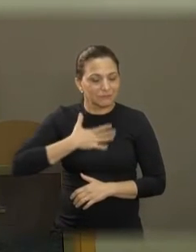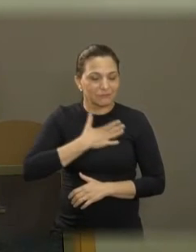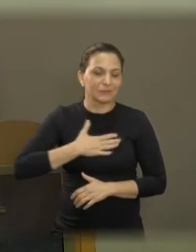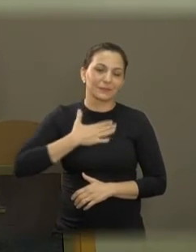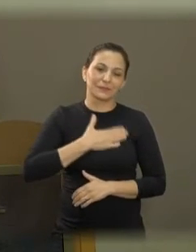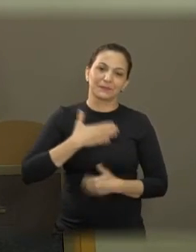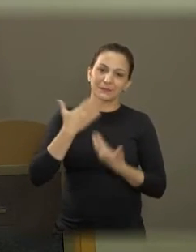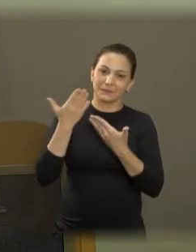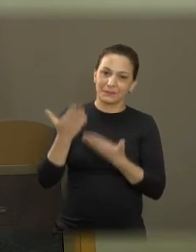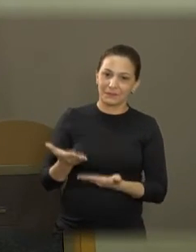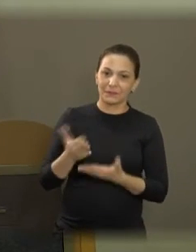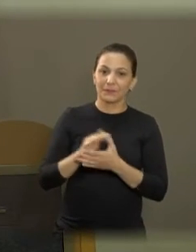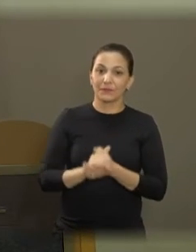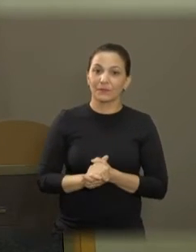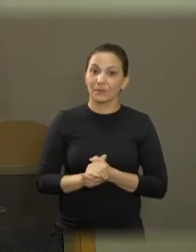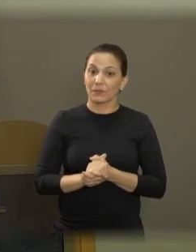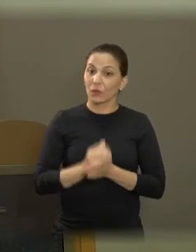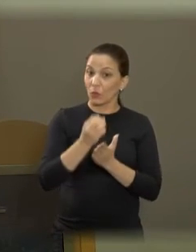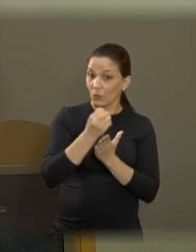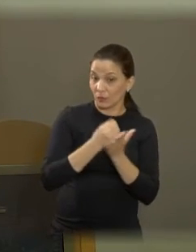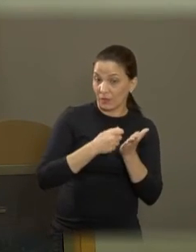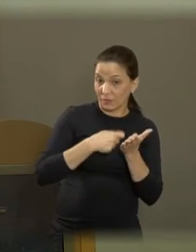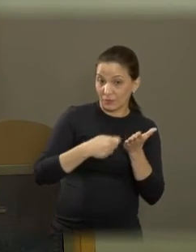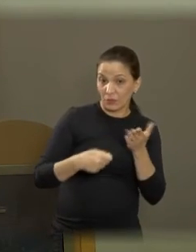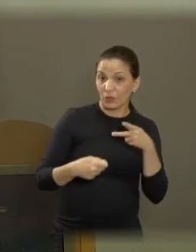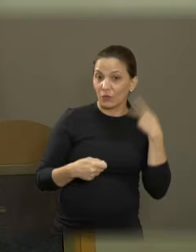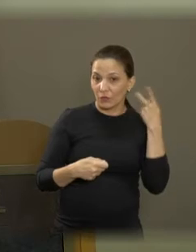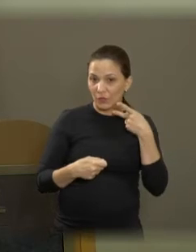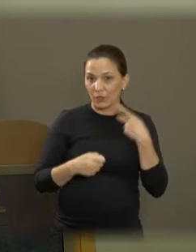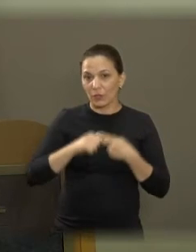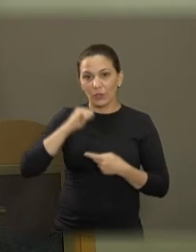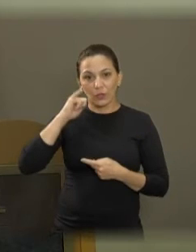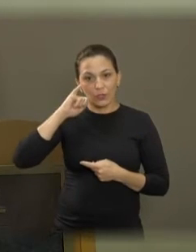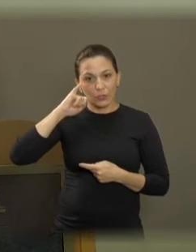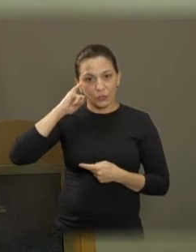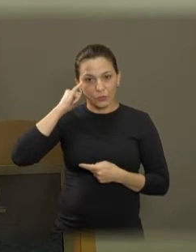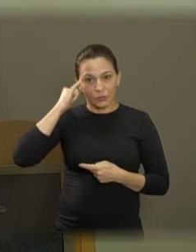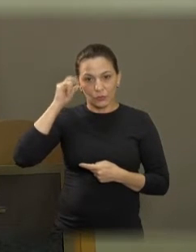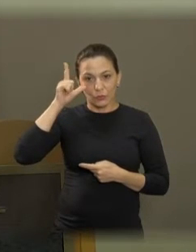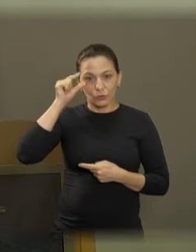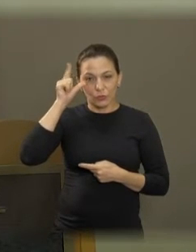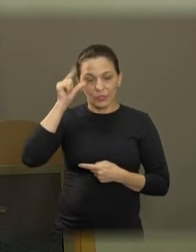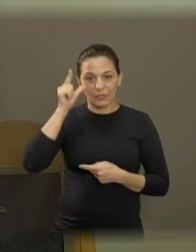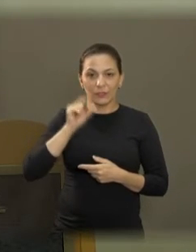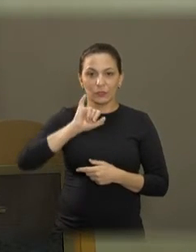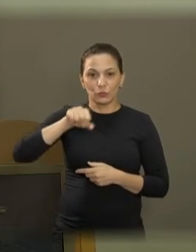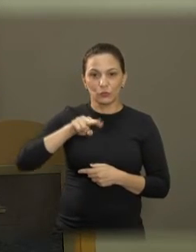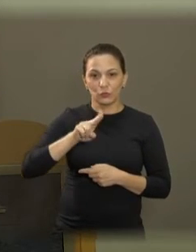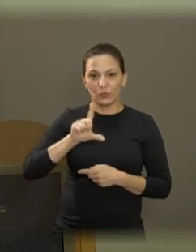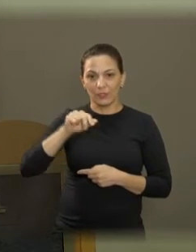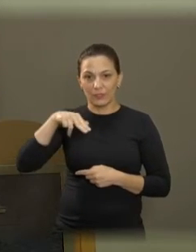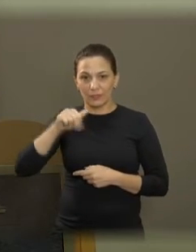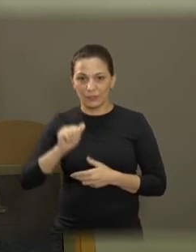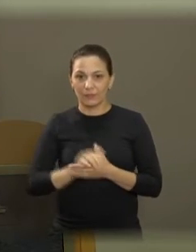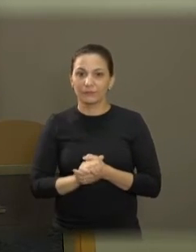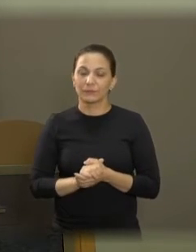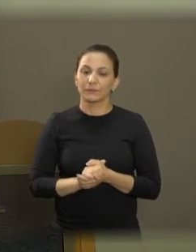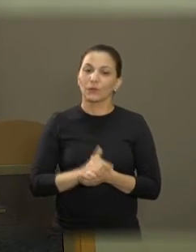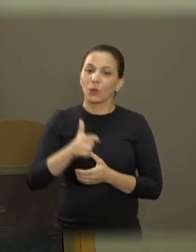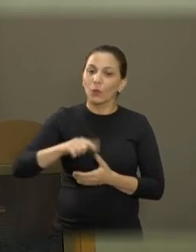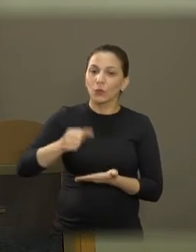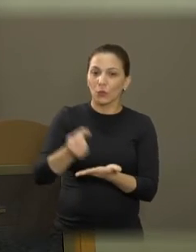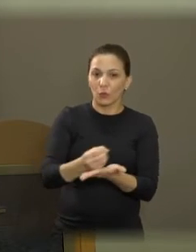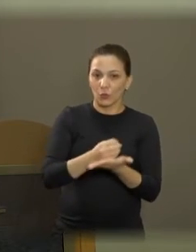consideração. Este ofício vem assinado pela vereadora Juliana Damos. Ofício de igual teor também foi